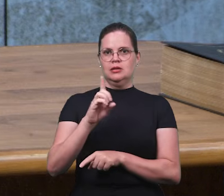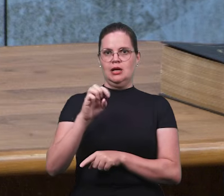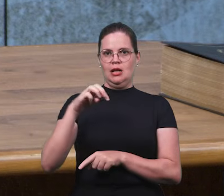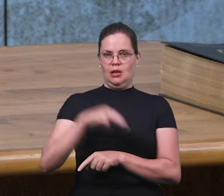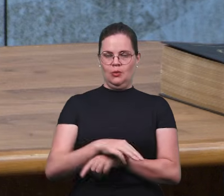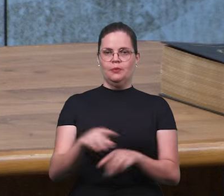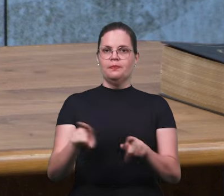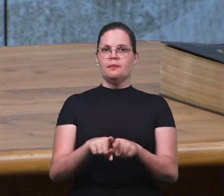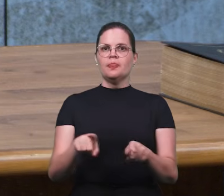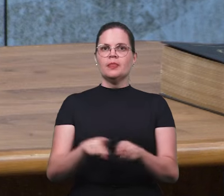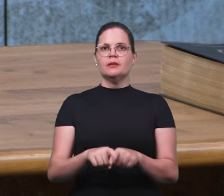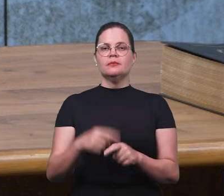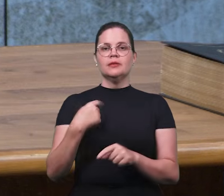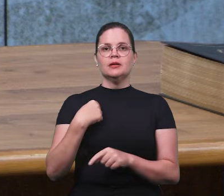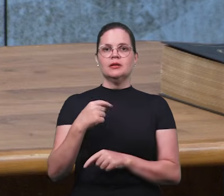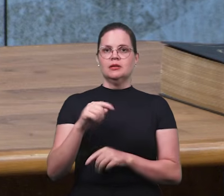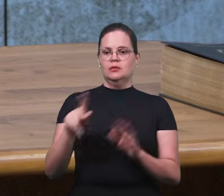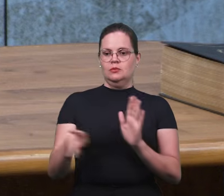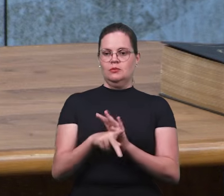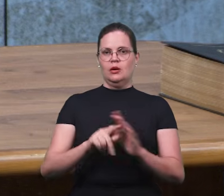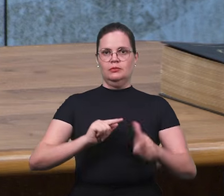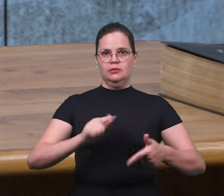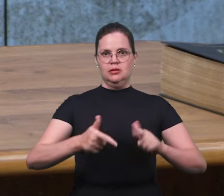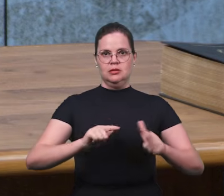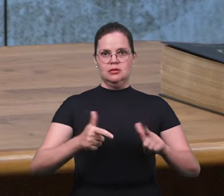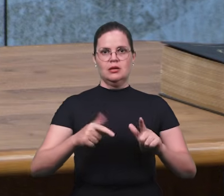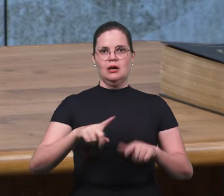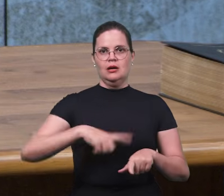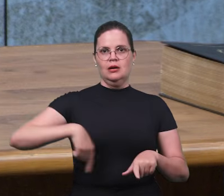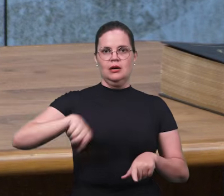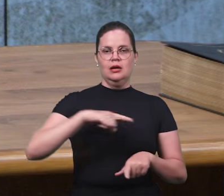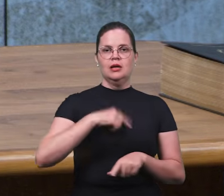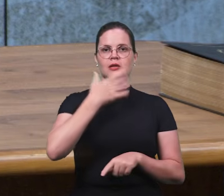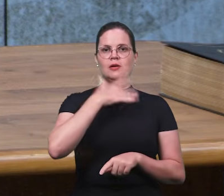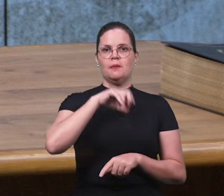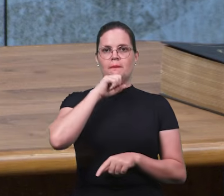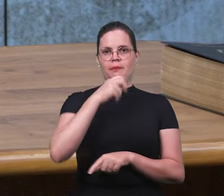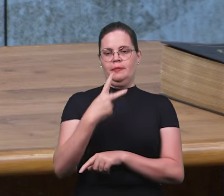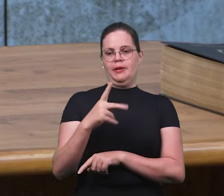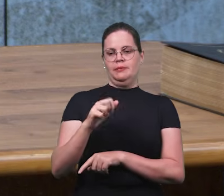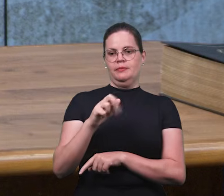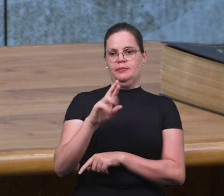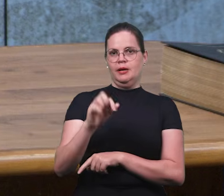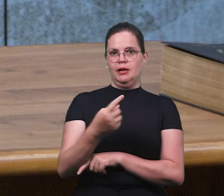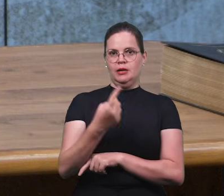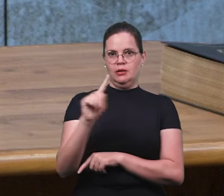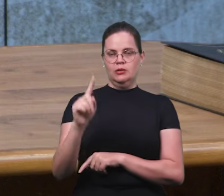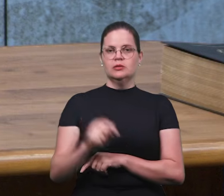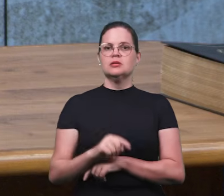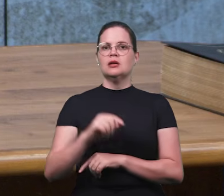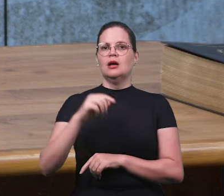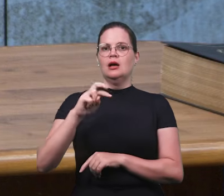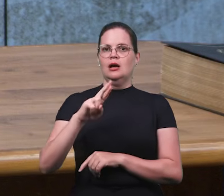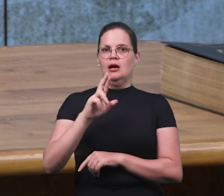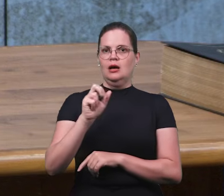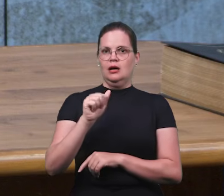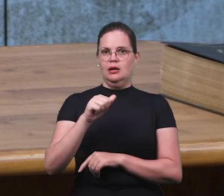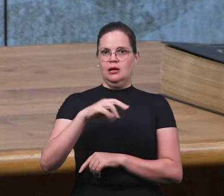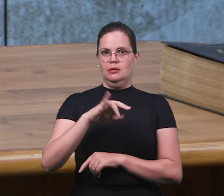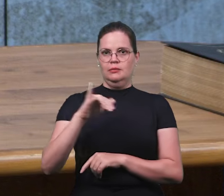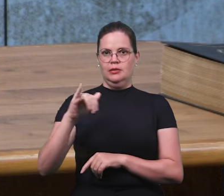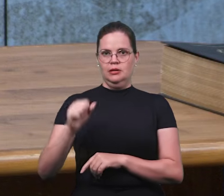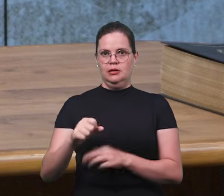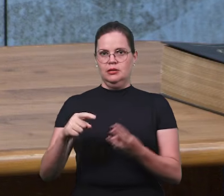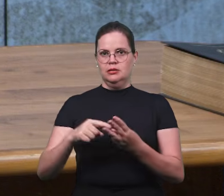Uri, e de Israel, dos filhos de Parós, Ramias, Gesias